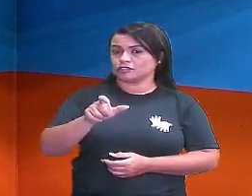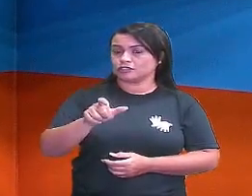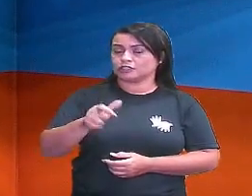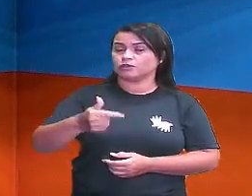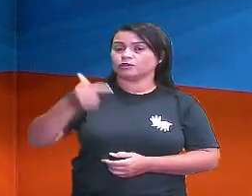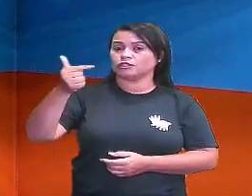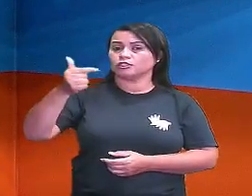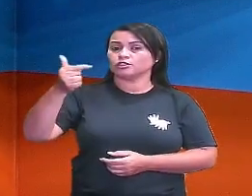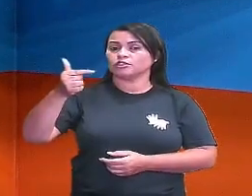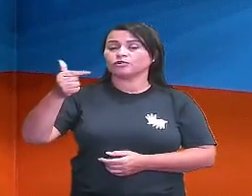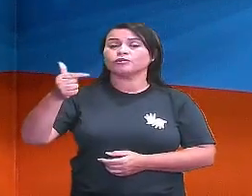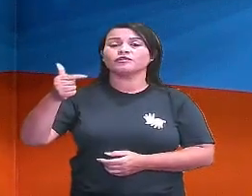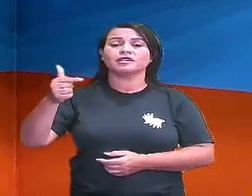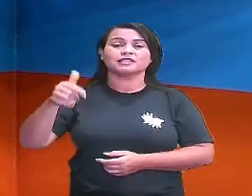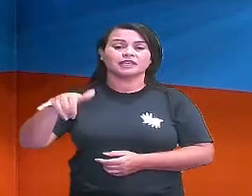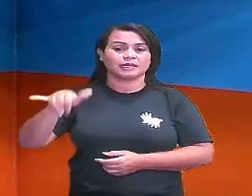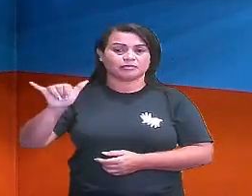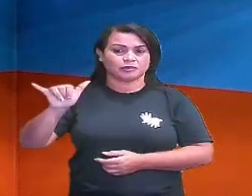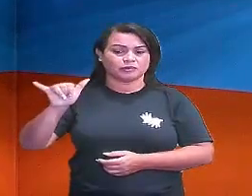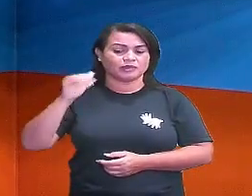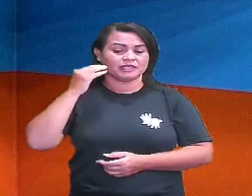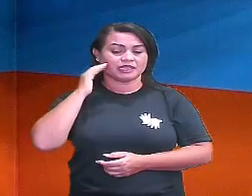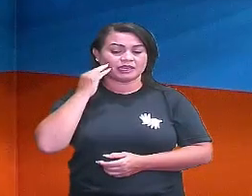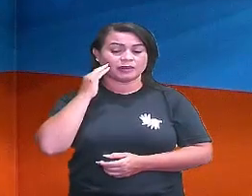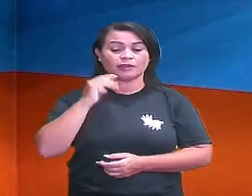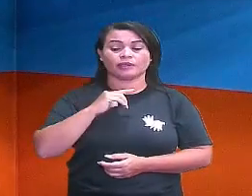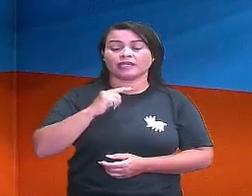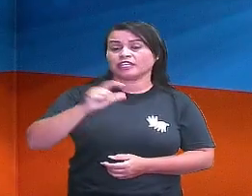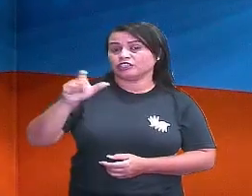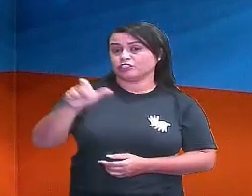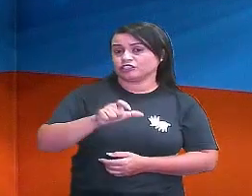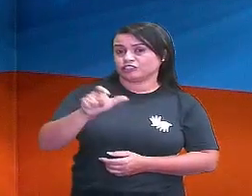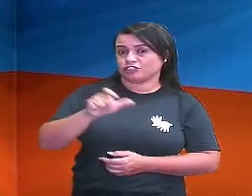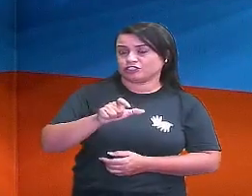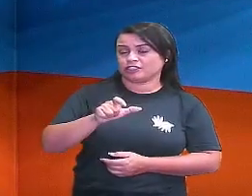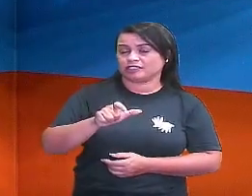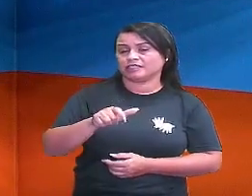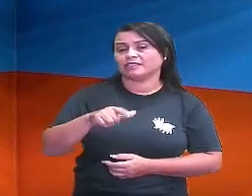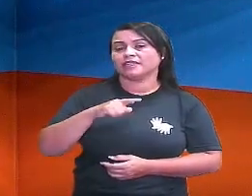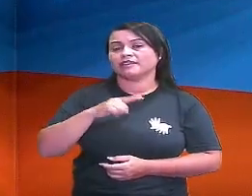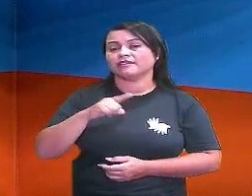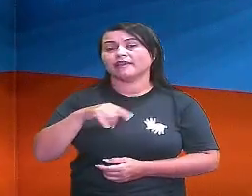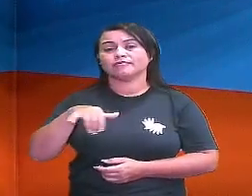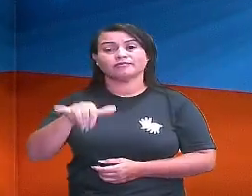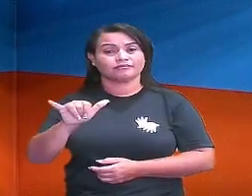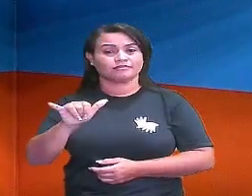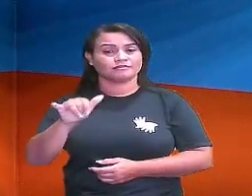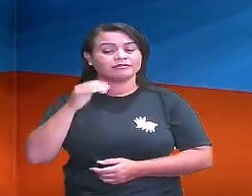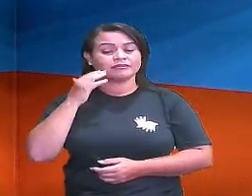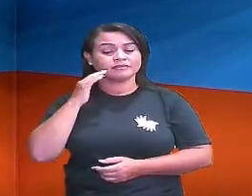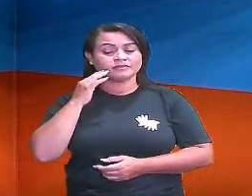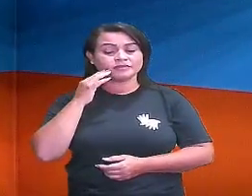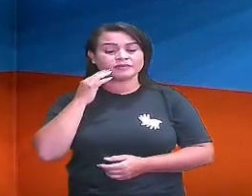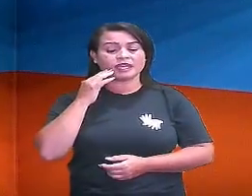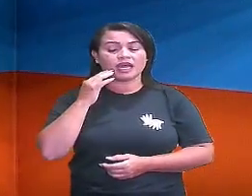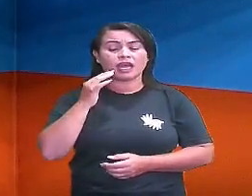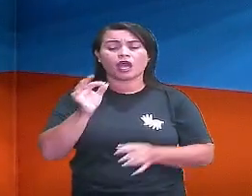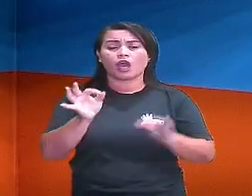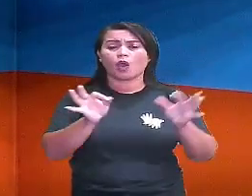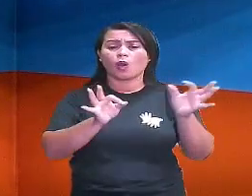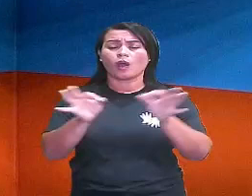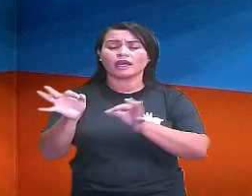O segundo termo vai ser y. Então, onde x é a abscissa e y é a ordenada. Então, o sistema de